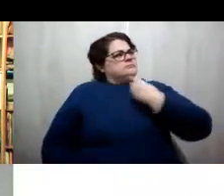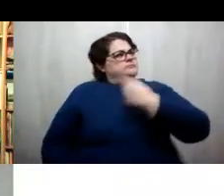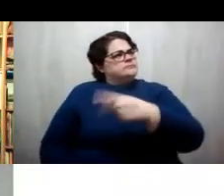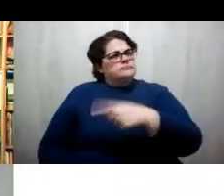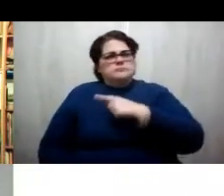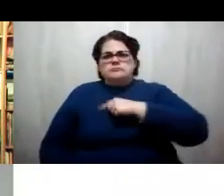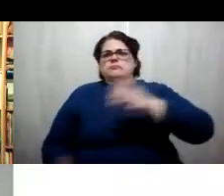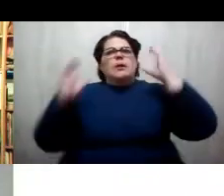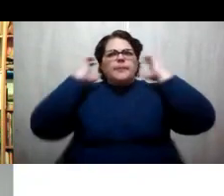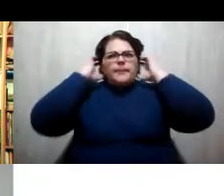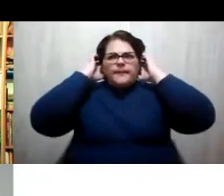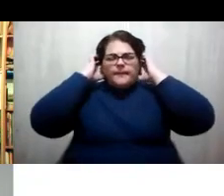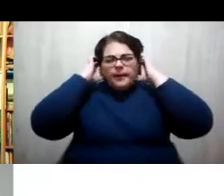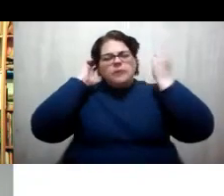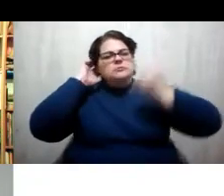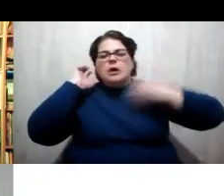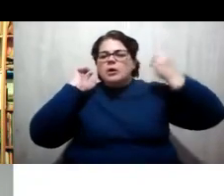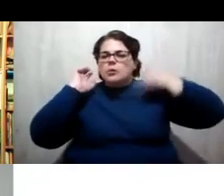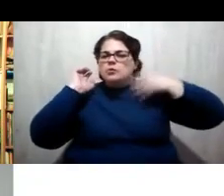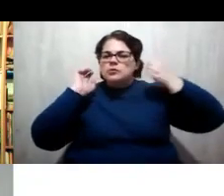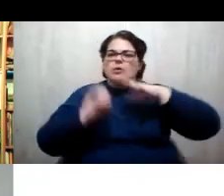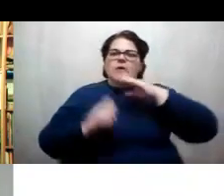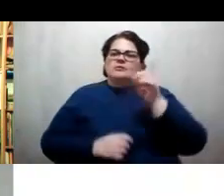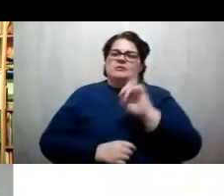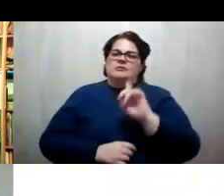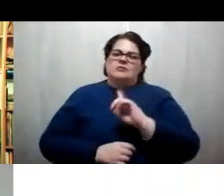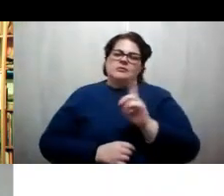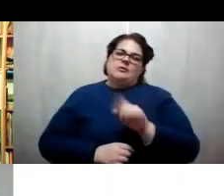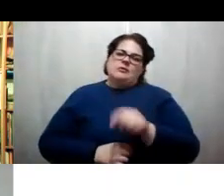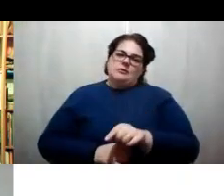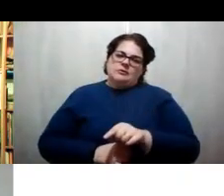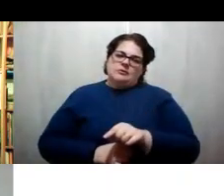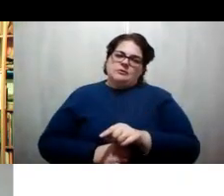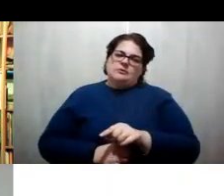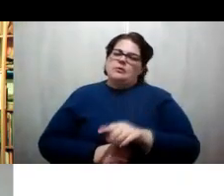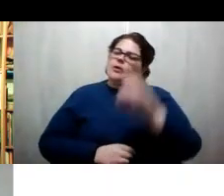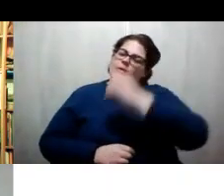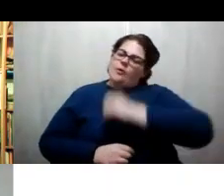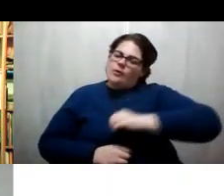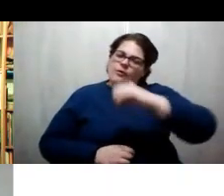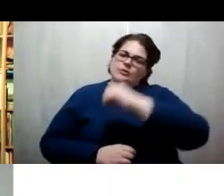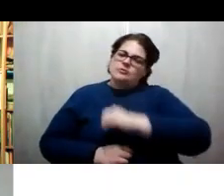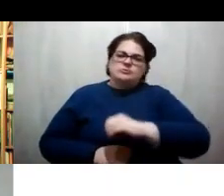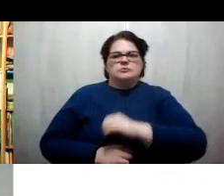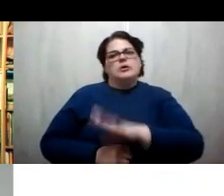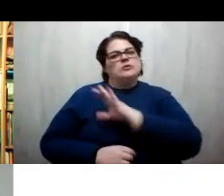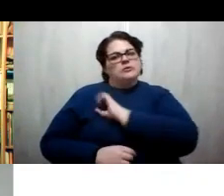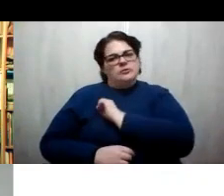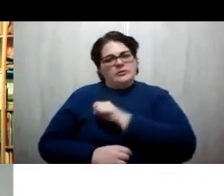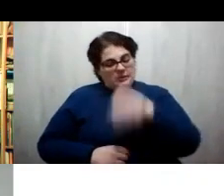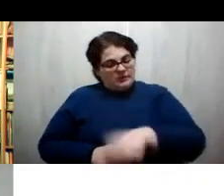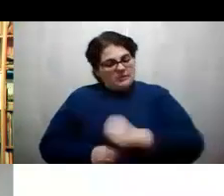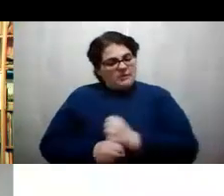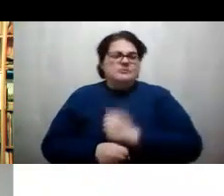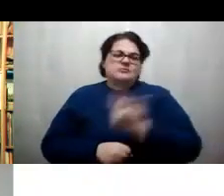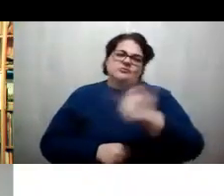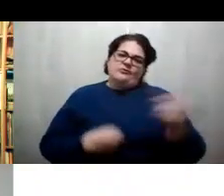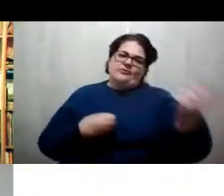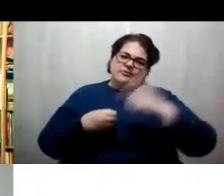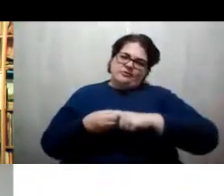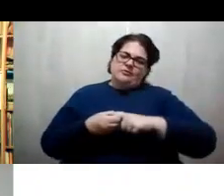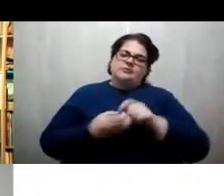de audiodescrição que ele não conhecia. Então foi assim, sensacional. Esse ano ele estava lá de novo, viu?